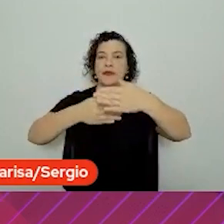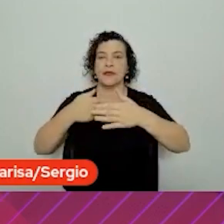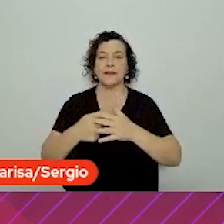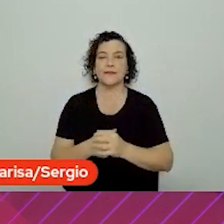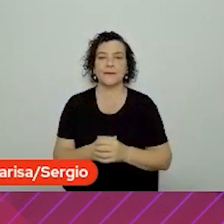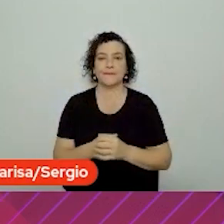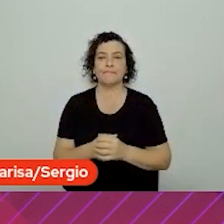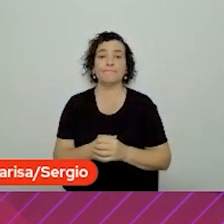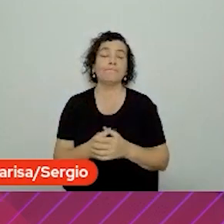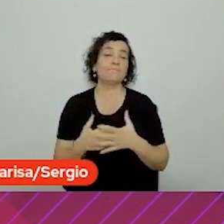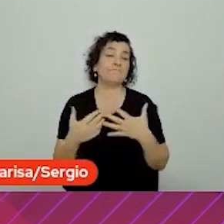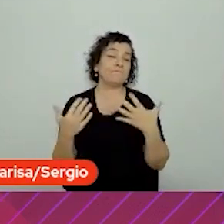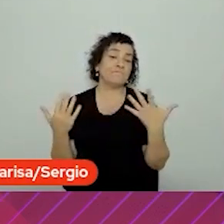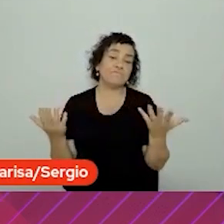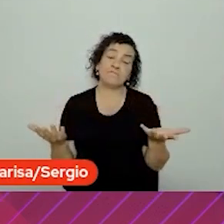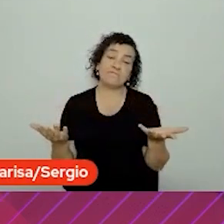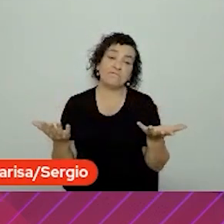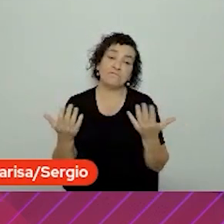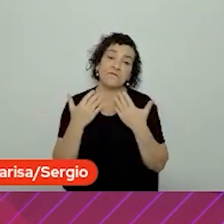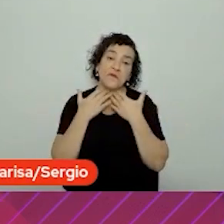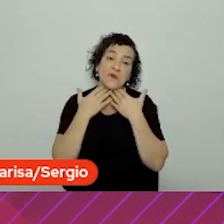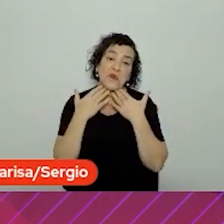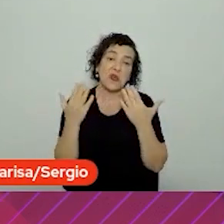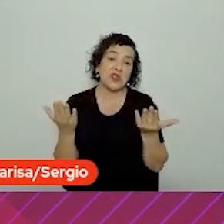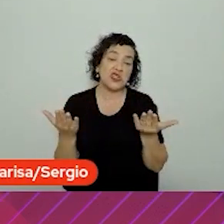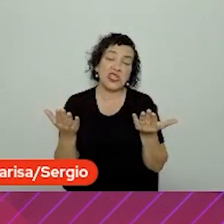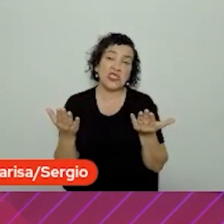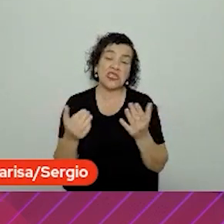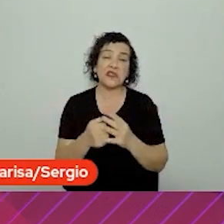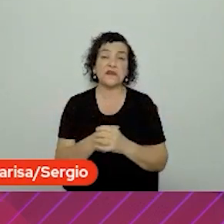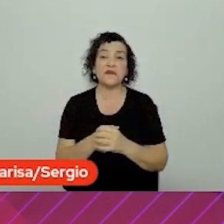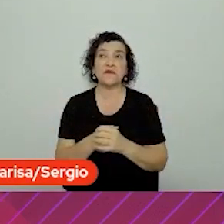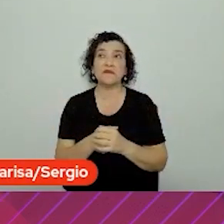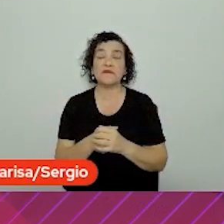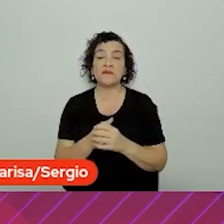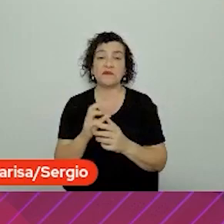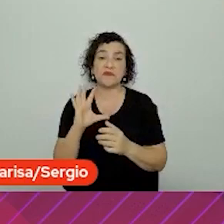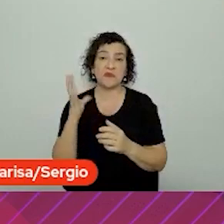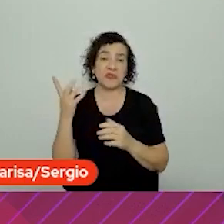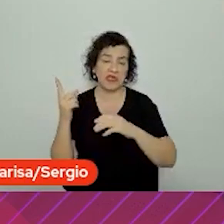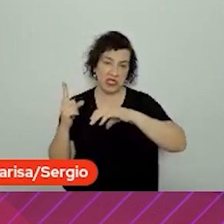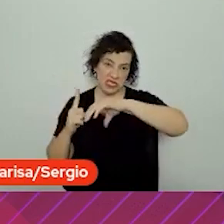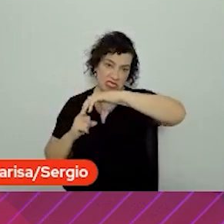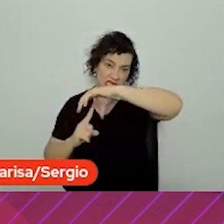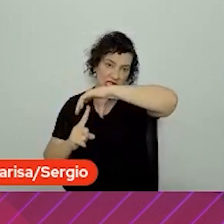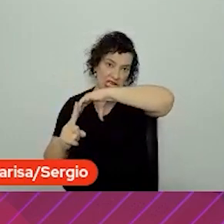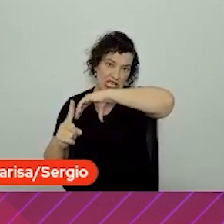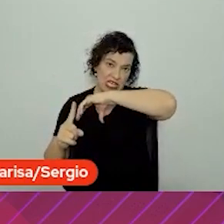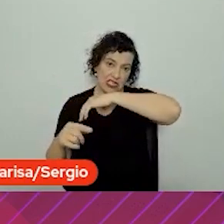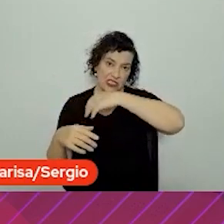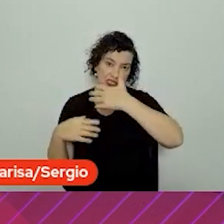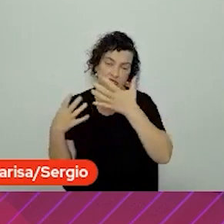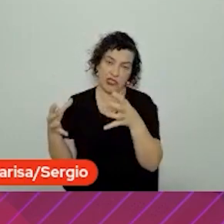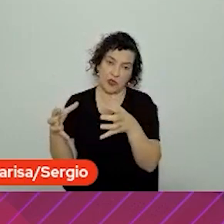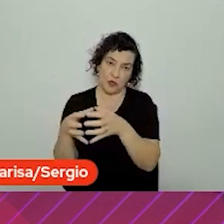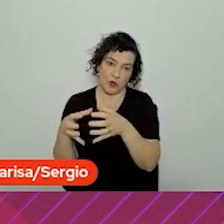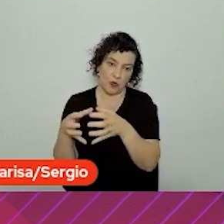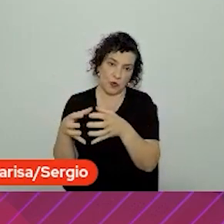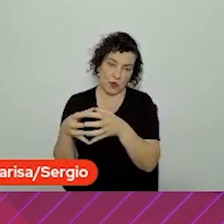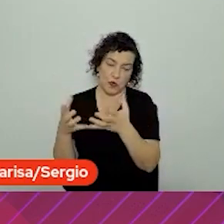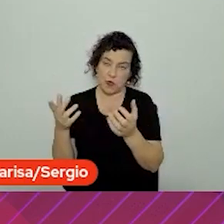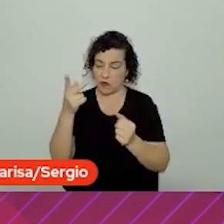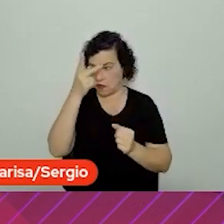Cara, não adianta nada eu chegar em um determinado cliente, determinada equipe, determinada